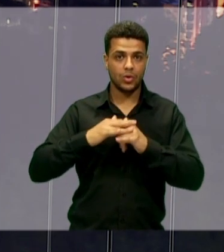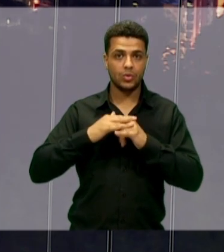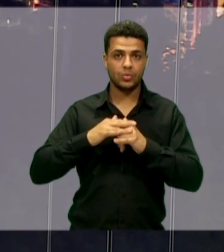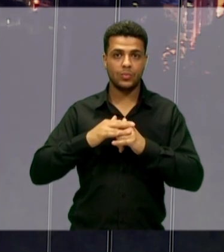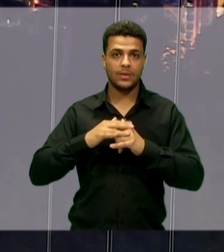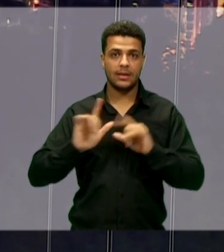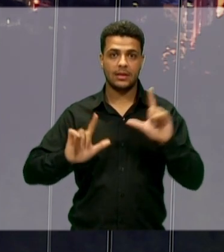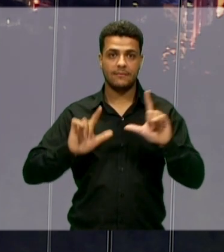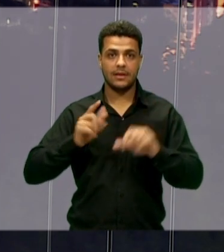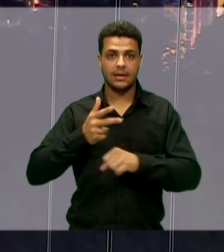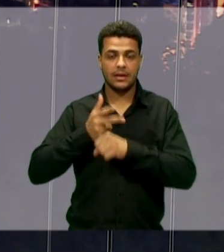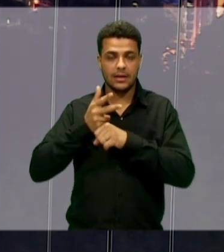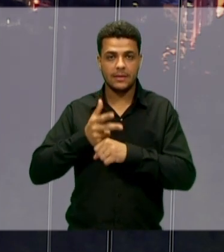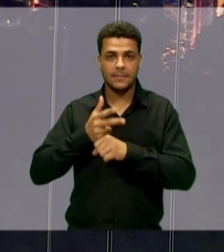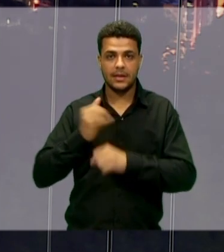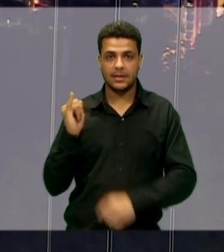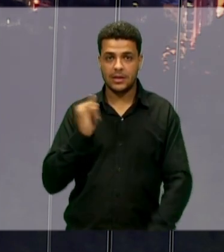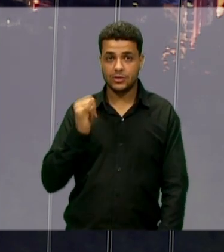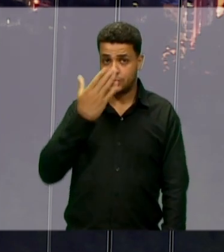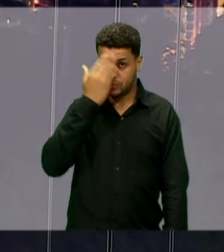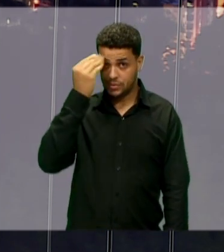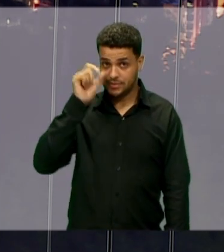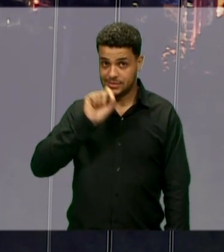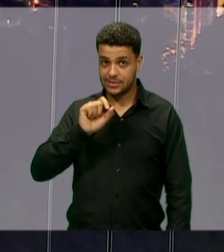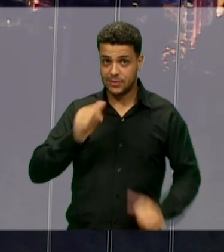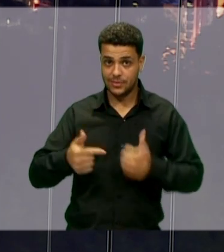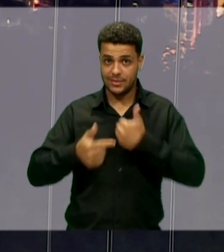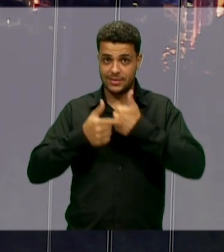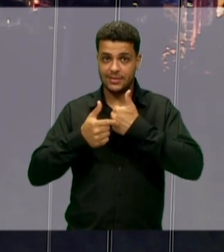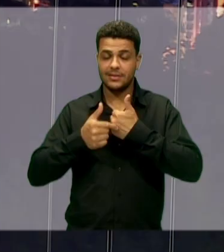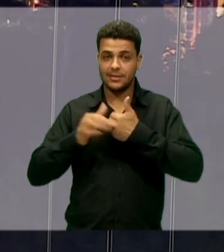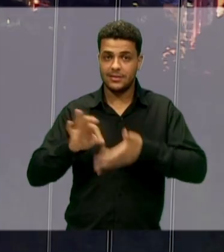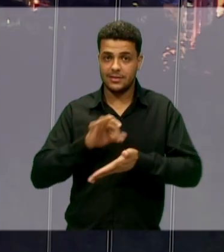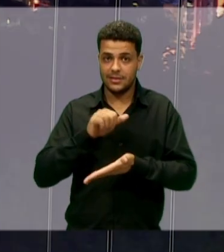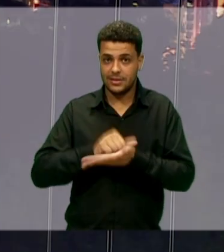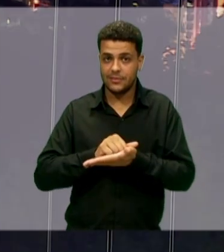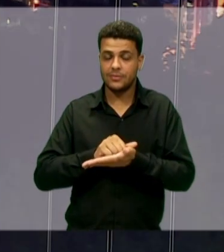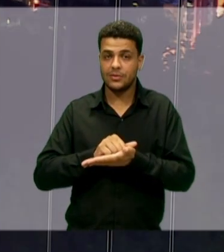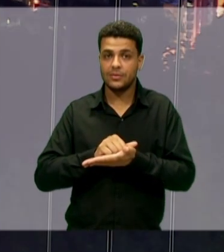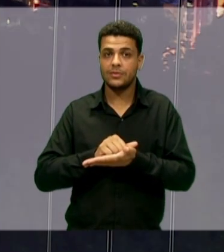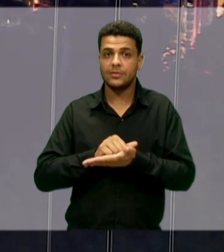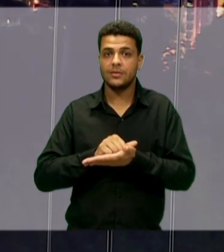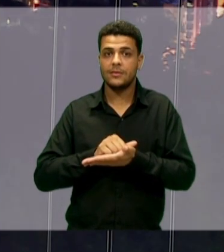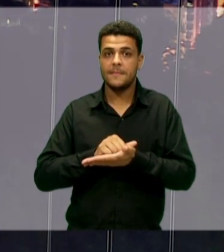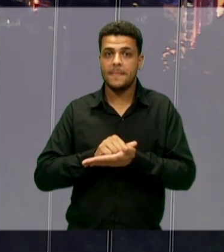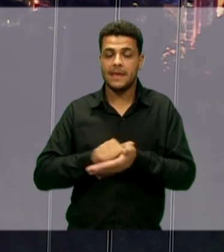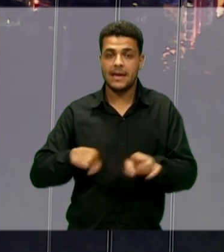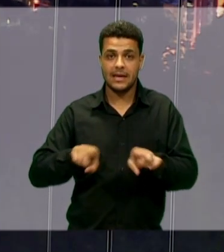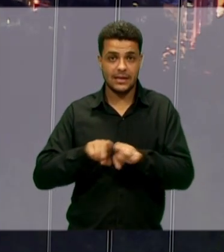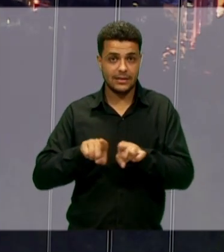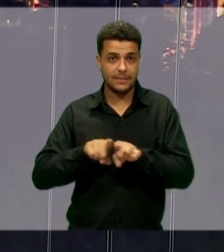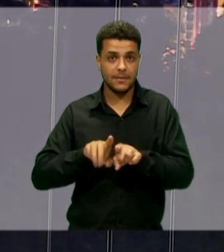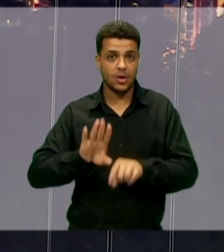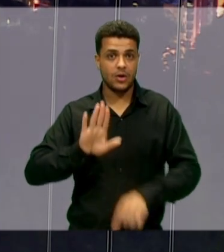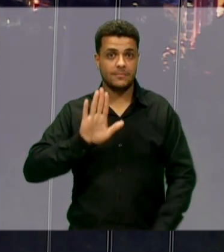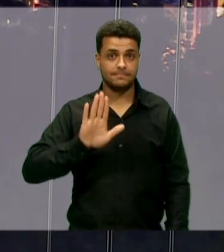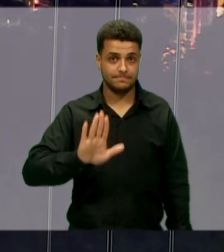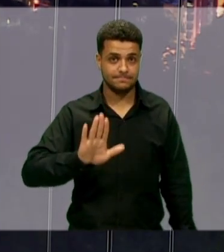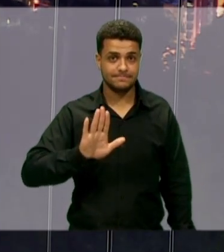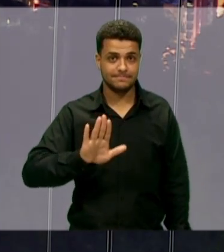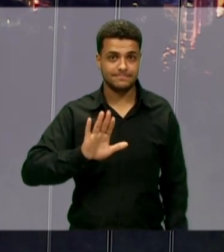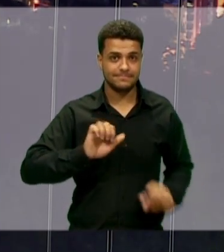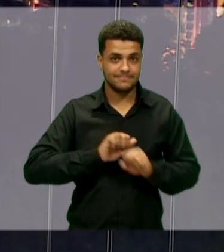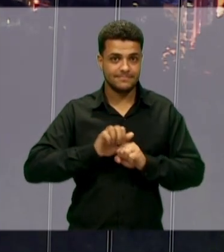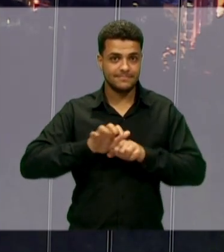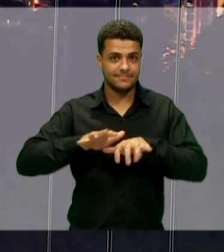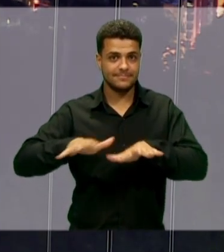Câmara Itajaí. Lá não se esqueça, tá? Se inscreva no nosso canal, curta as nossas publicações e,